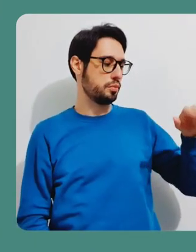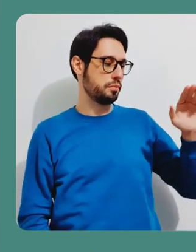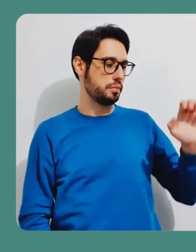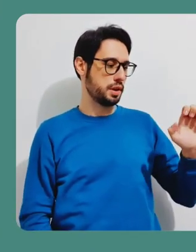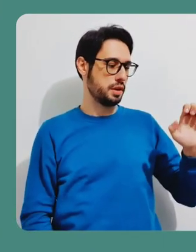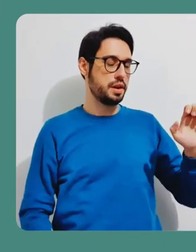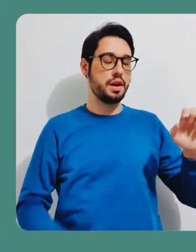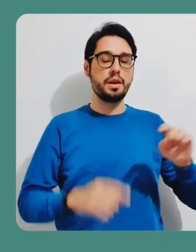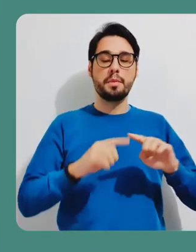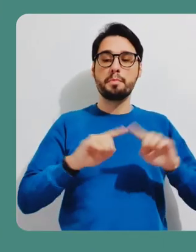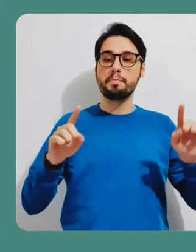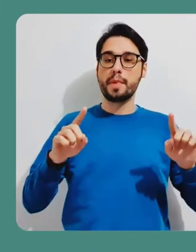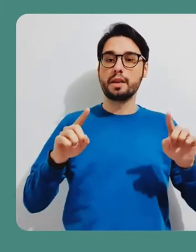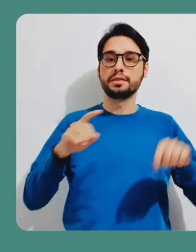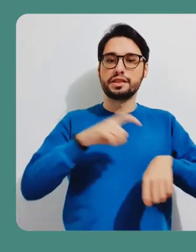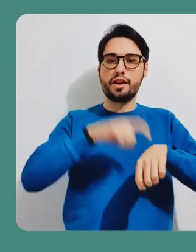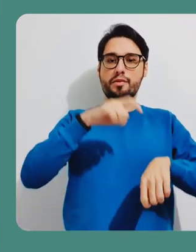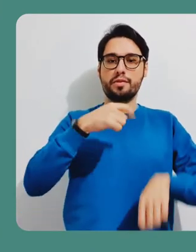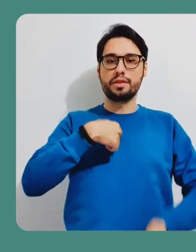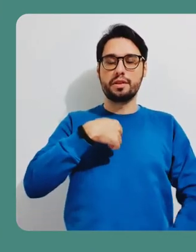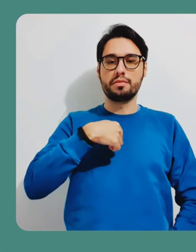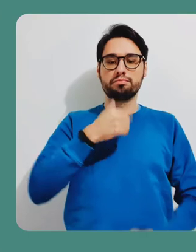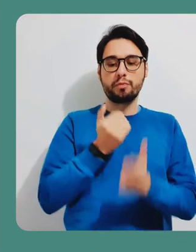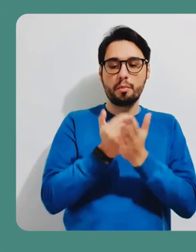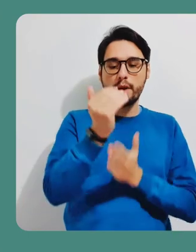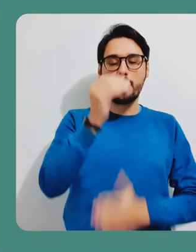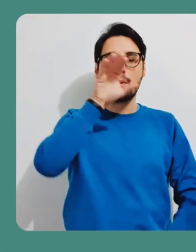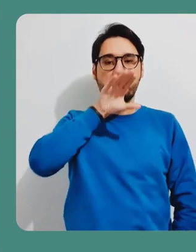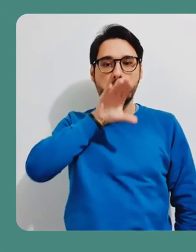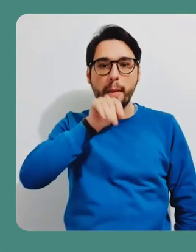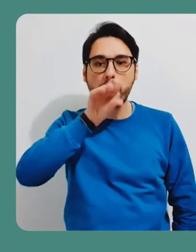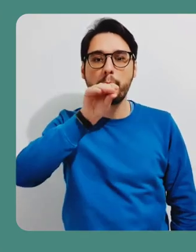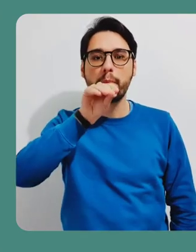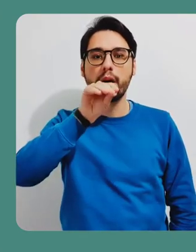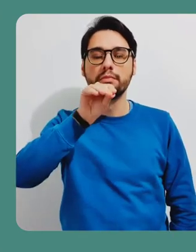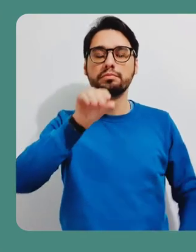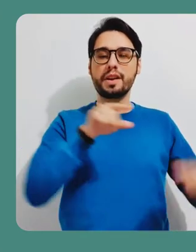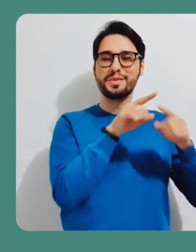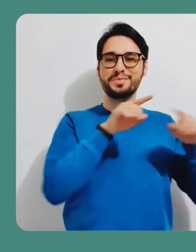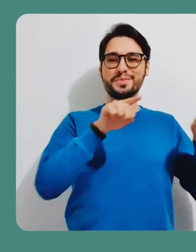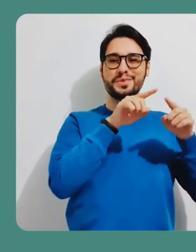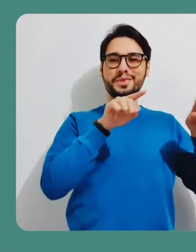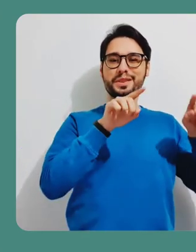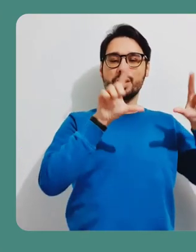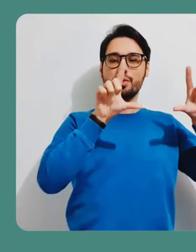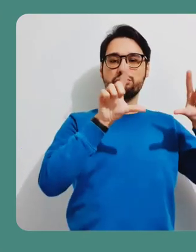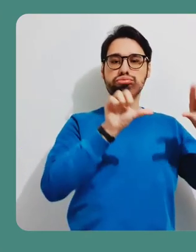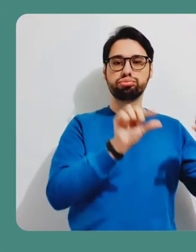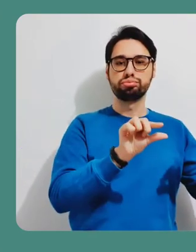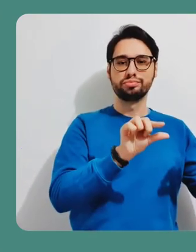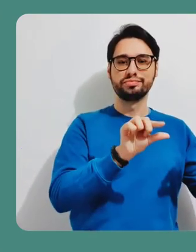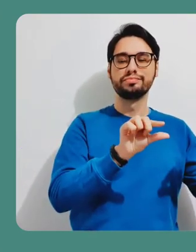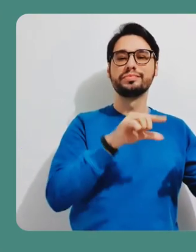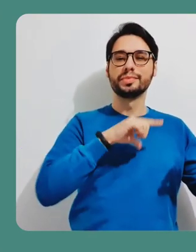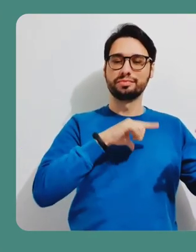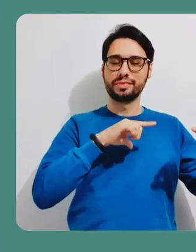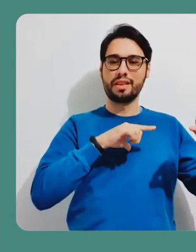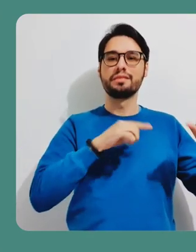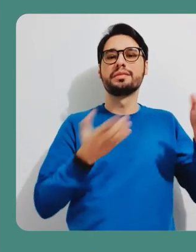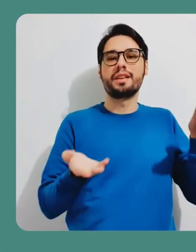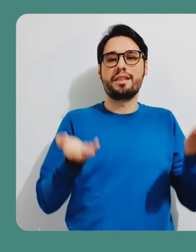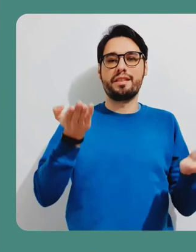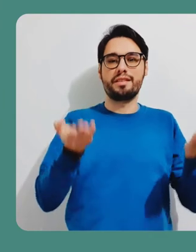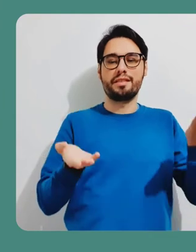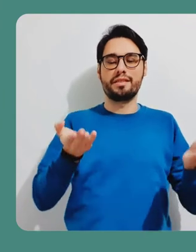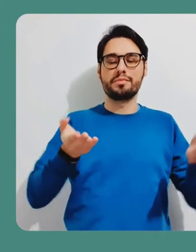fundo está maior e no momento em que e a voz na faixa dois